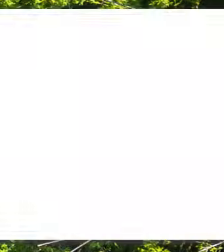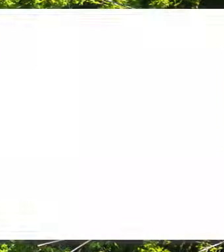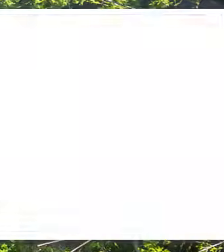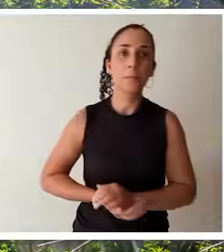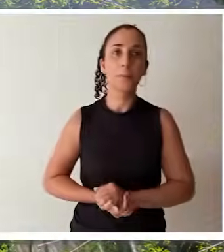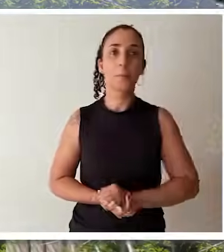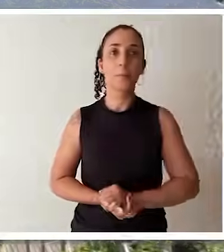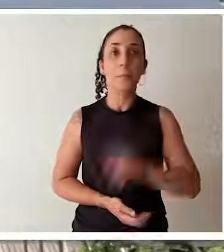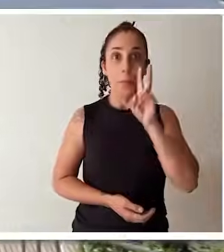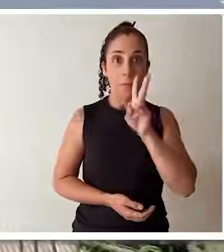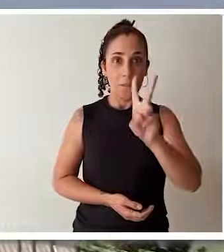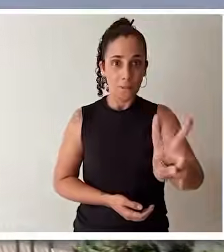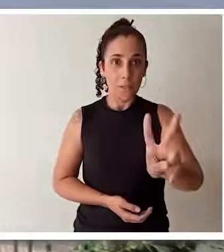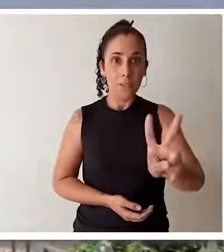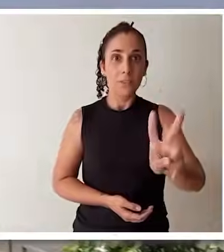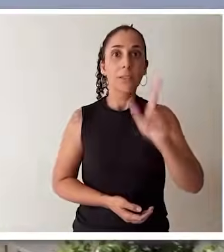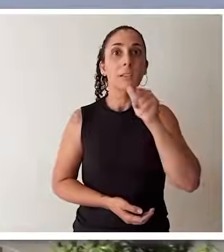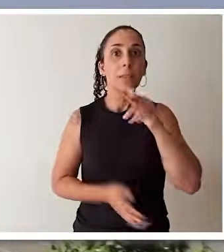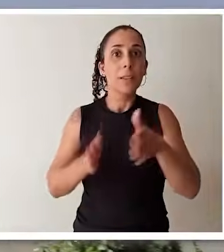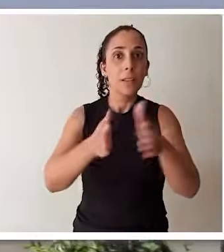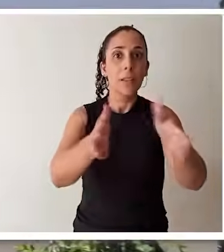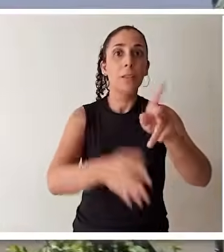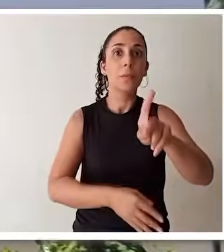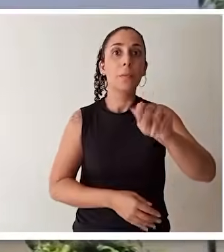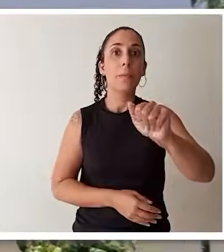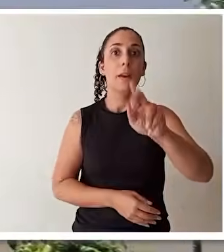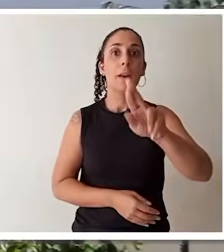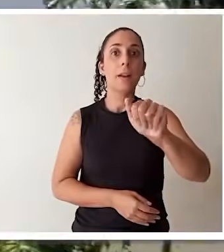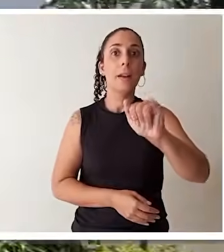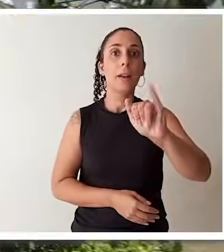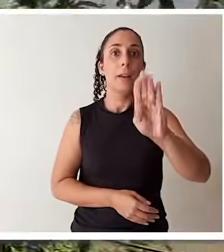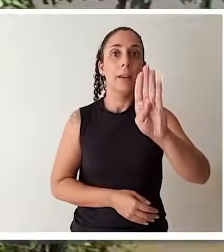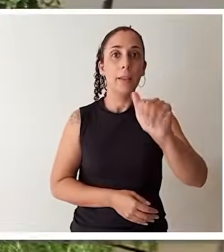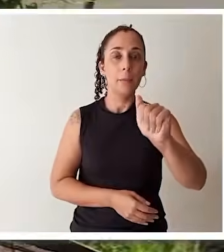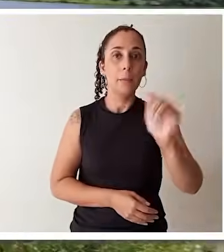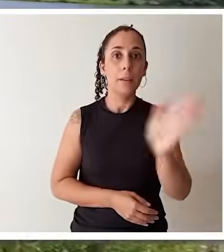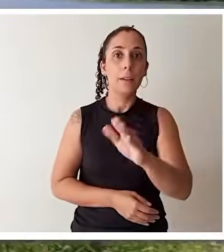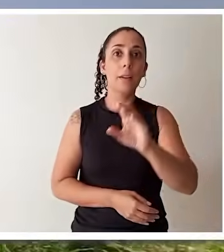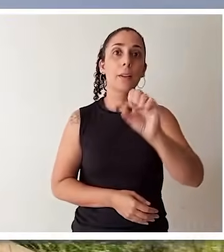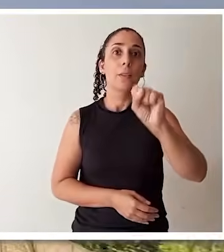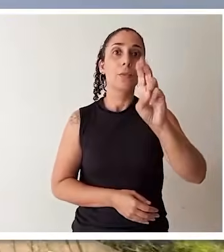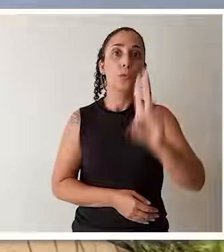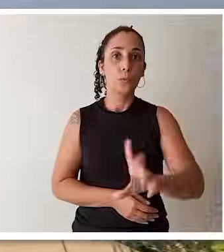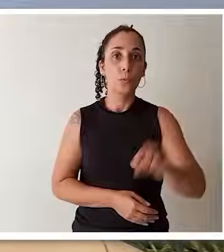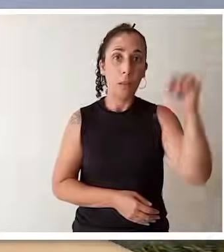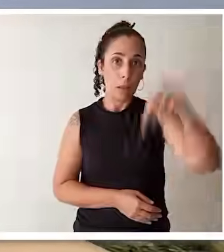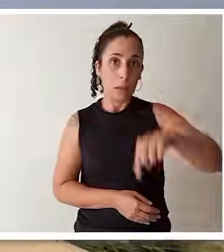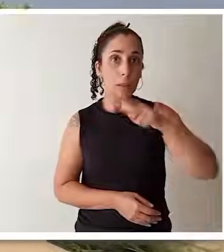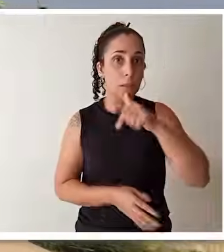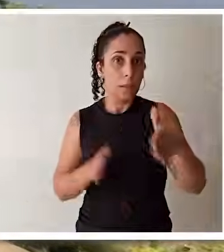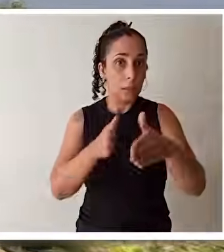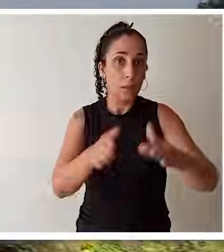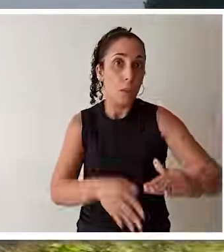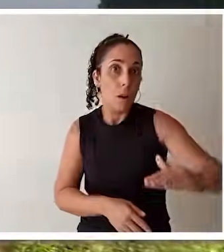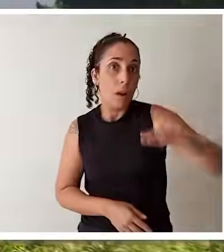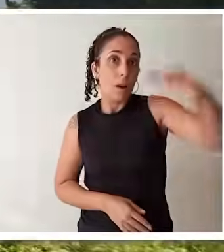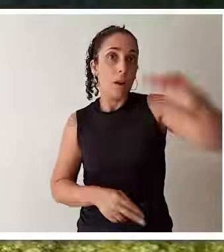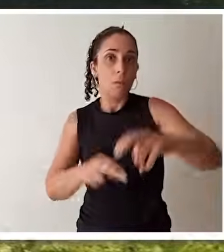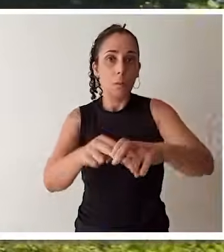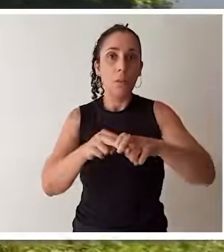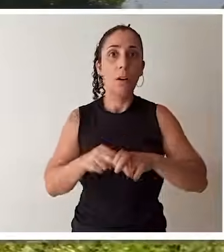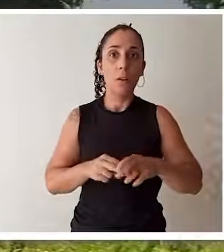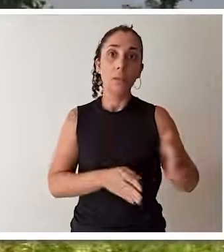E olha a vista desse lugar para o rio Paraíba do Sul. Nesse trecho, o nível do rio é mais